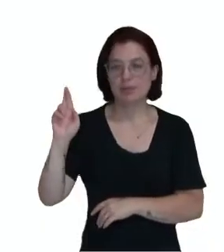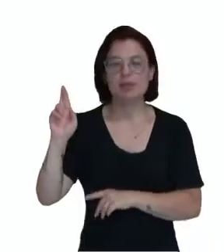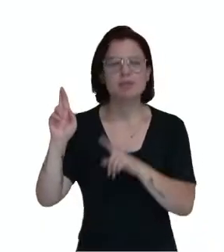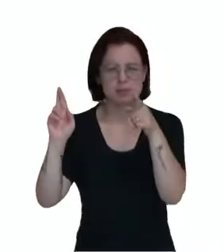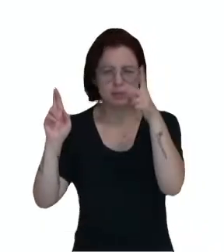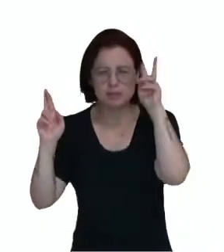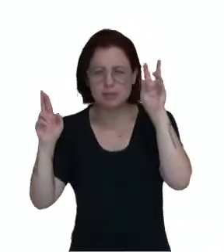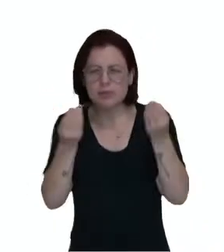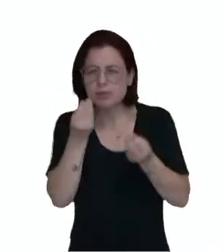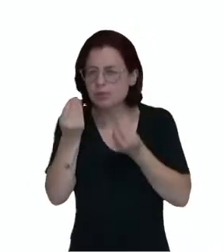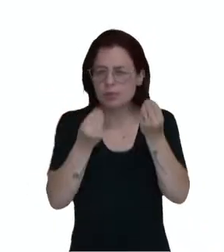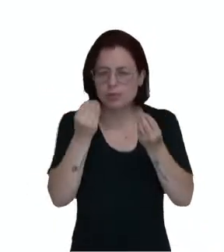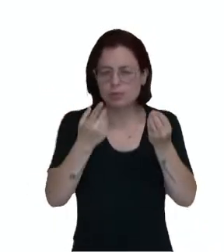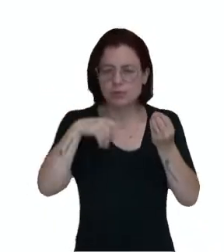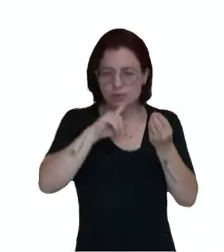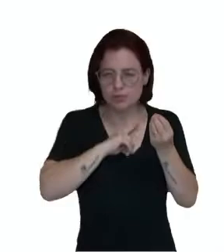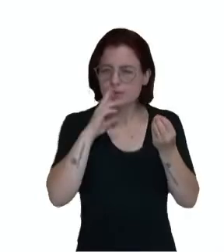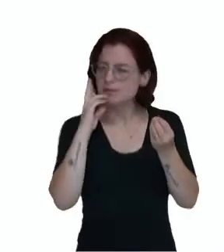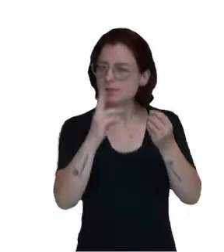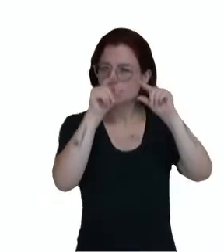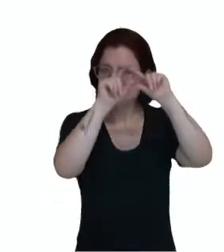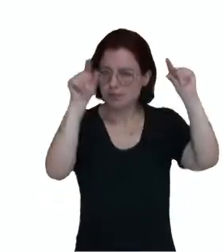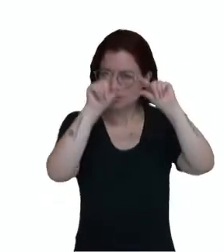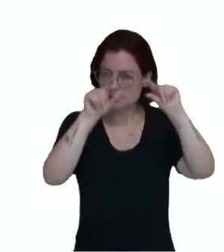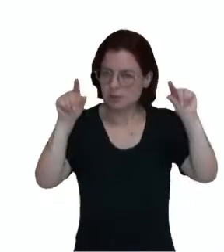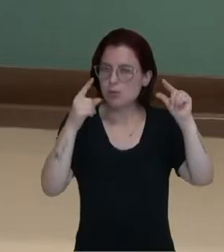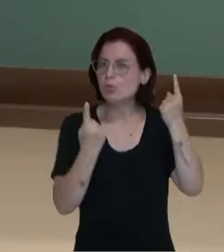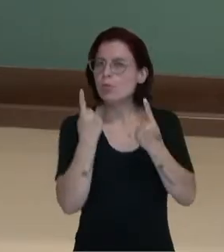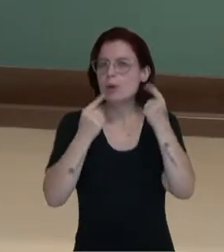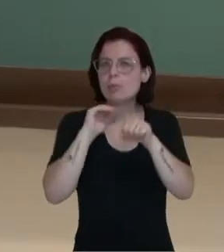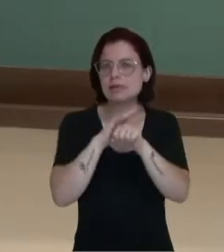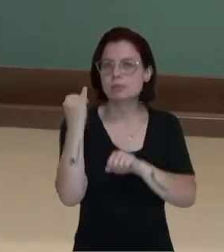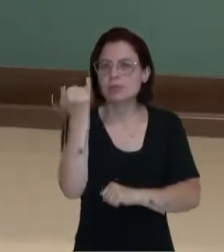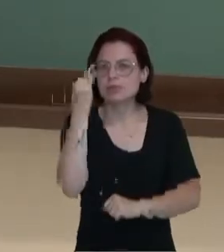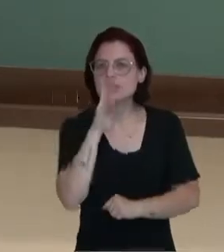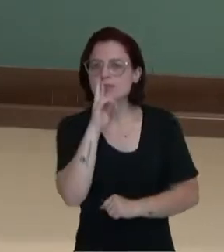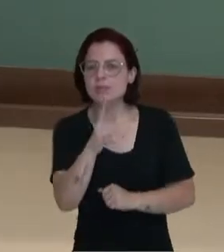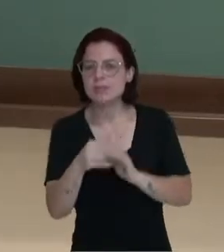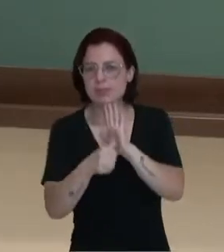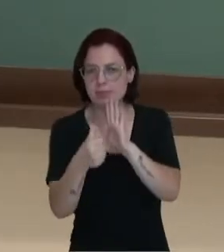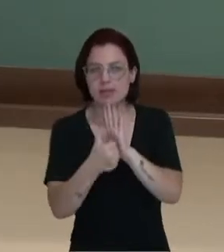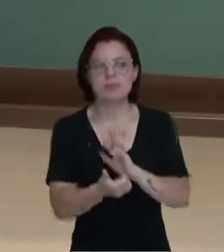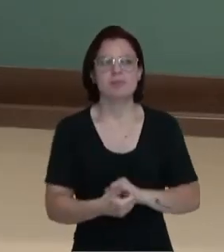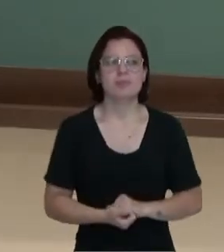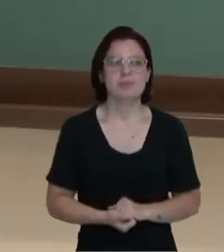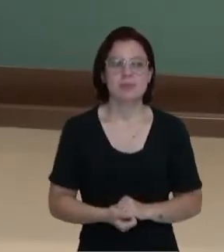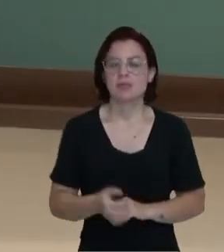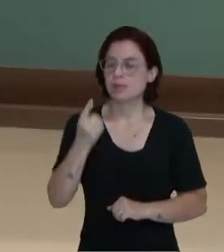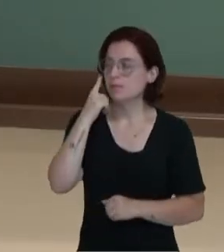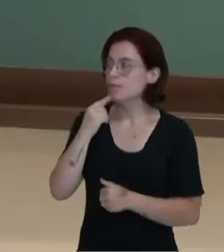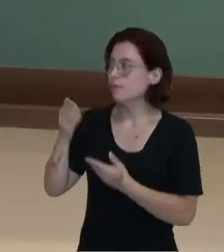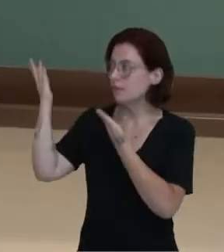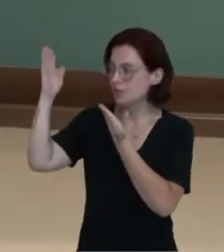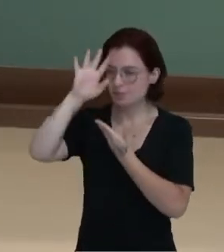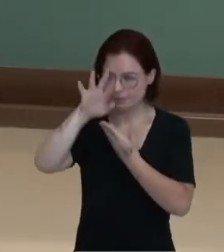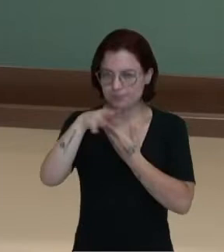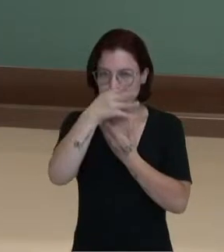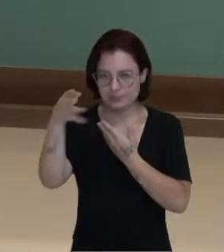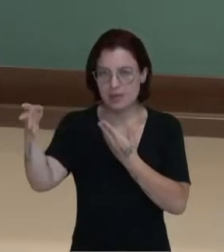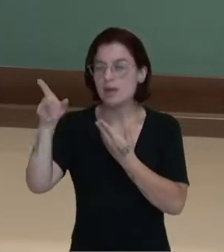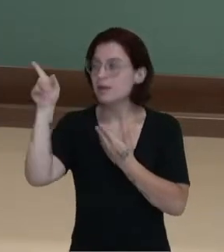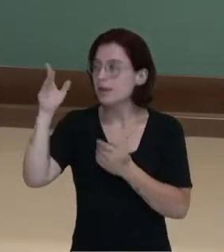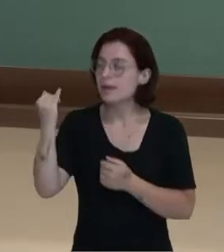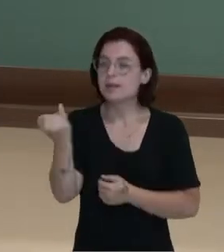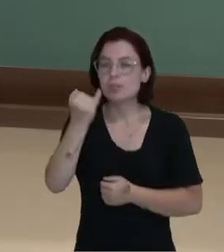da prioridade das operações para a resolução das expressões numéricas? Essas prioridades, pessoal, são